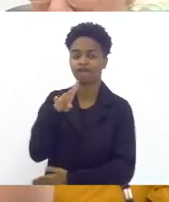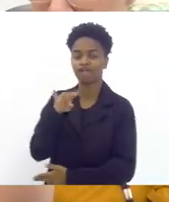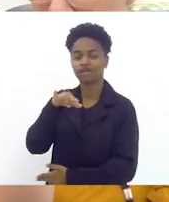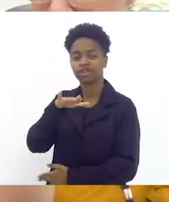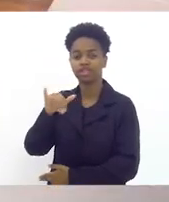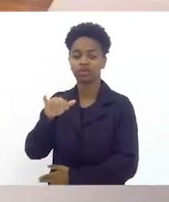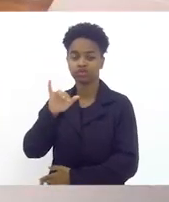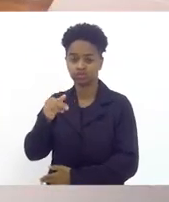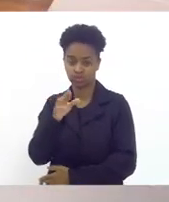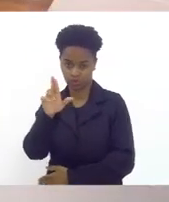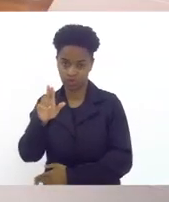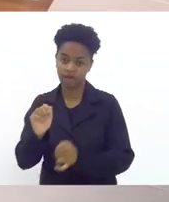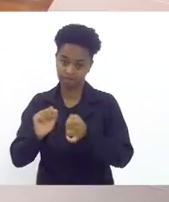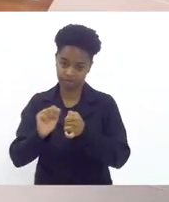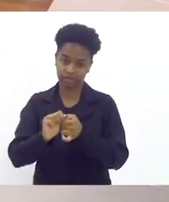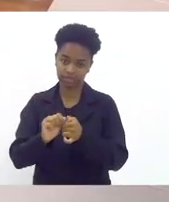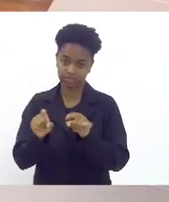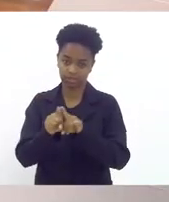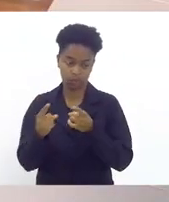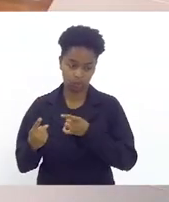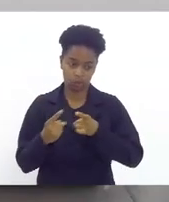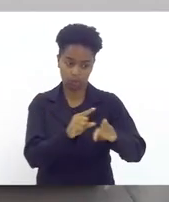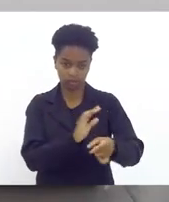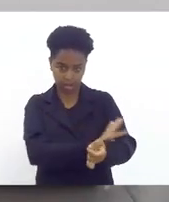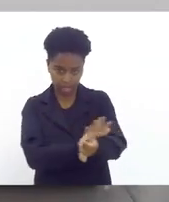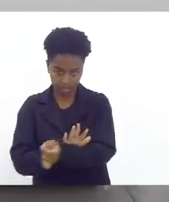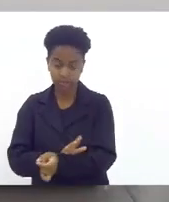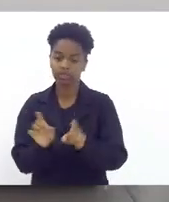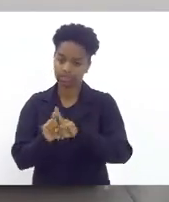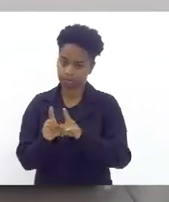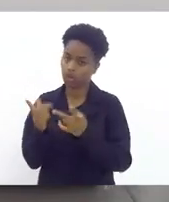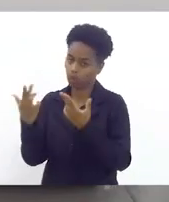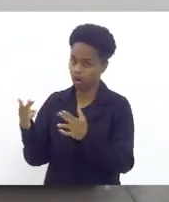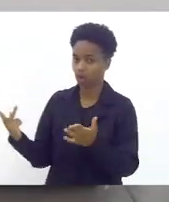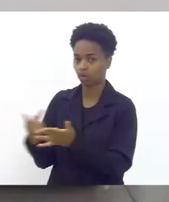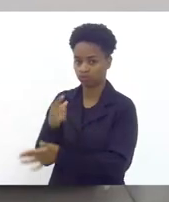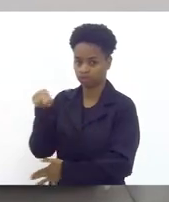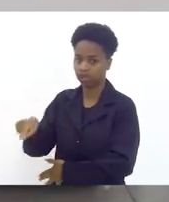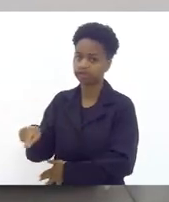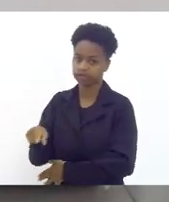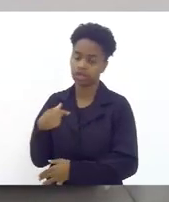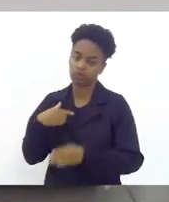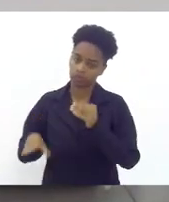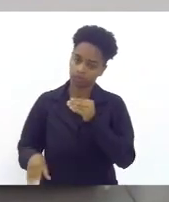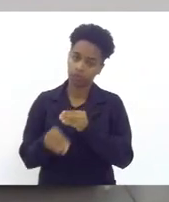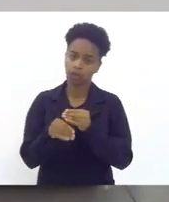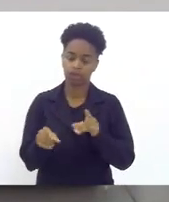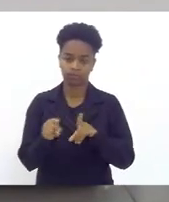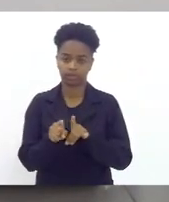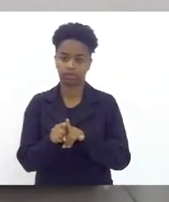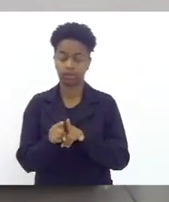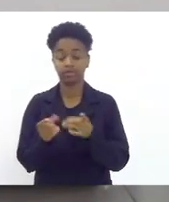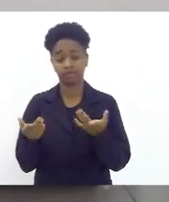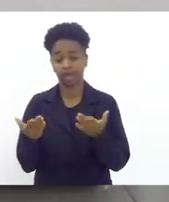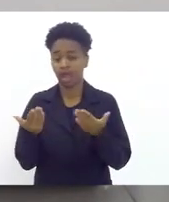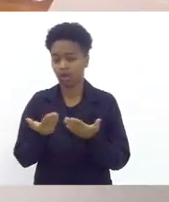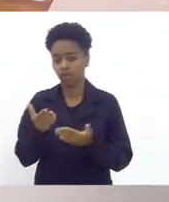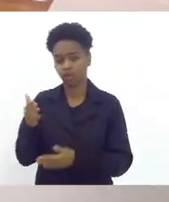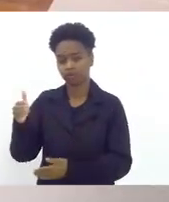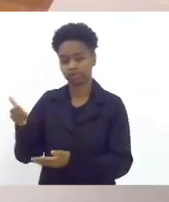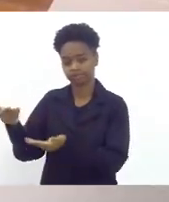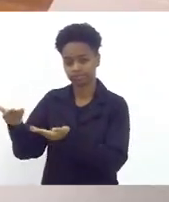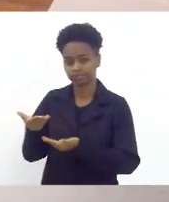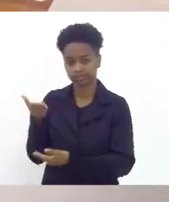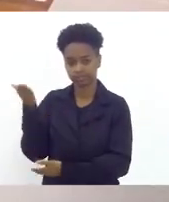racistas acontecerá também então essa era a informação complementar que eu queria dar e passa imediatamente a palavra